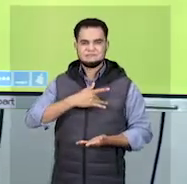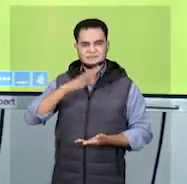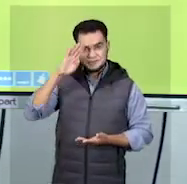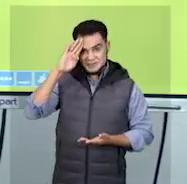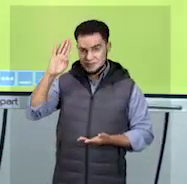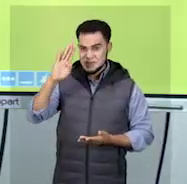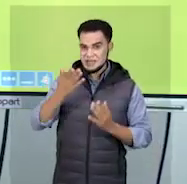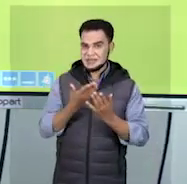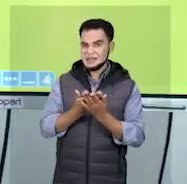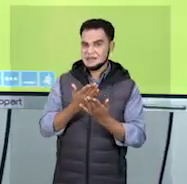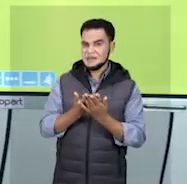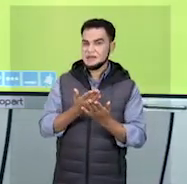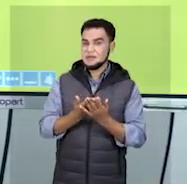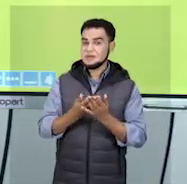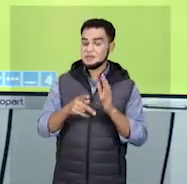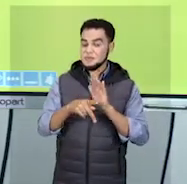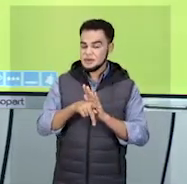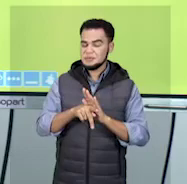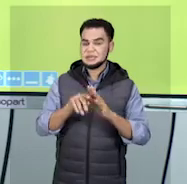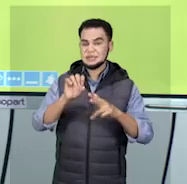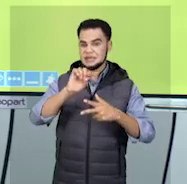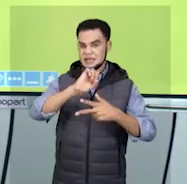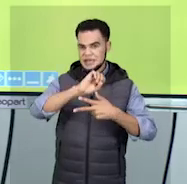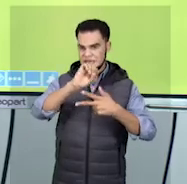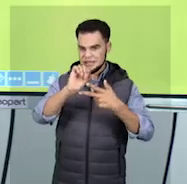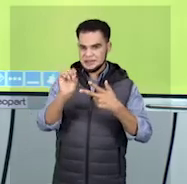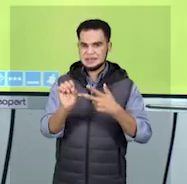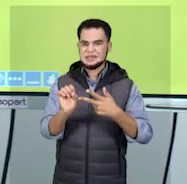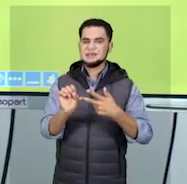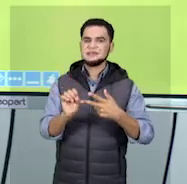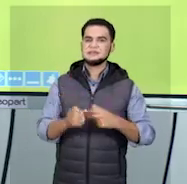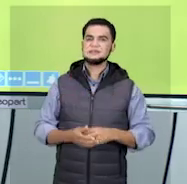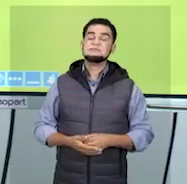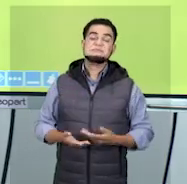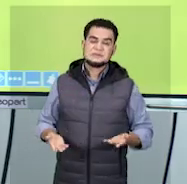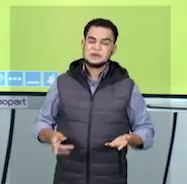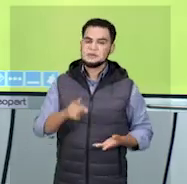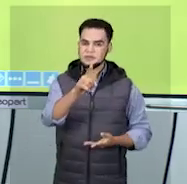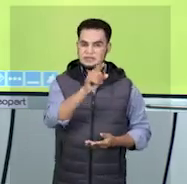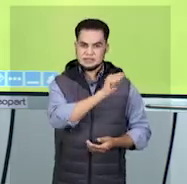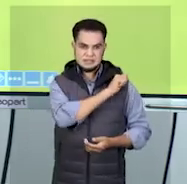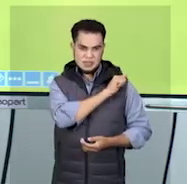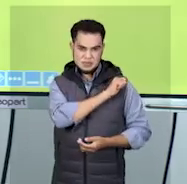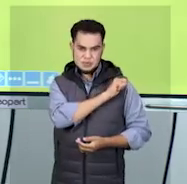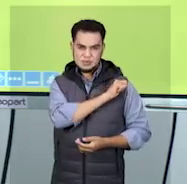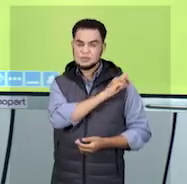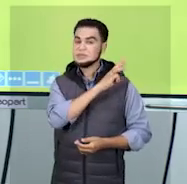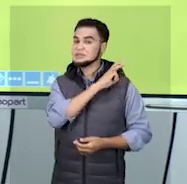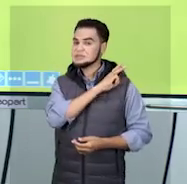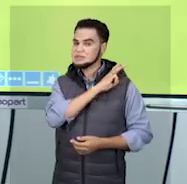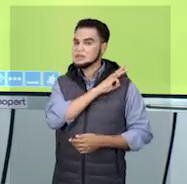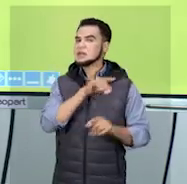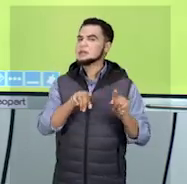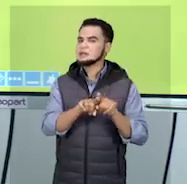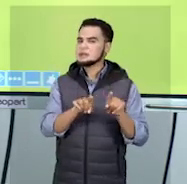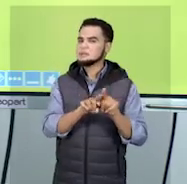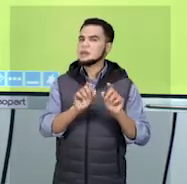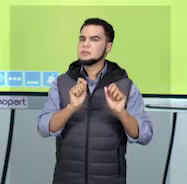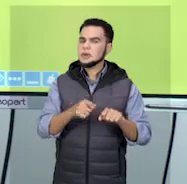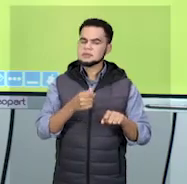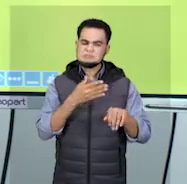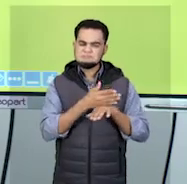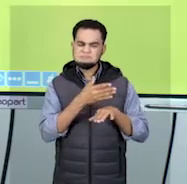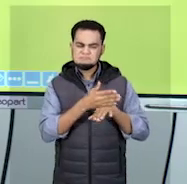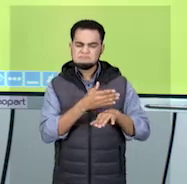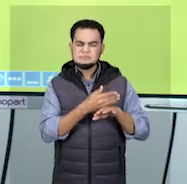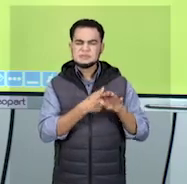aulas destinadas ao Enem. Então, você, estudante do terceiro ano, acesse também as aulas e assista às